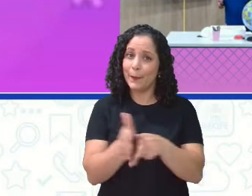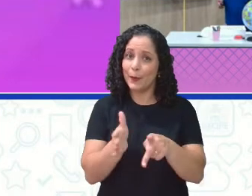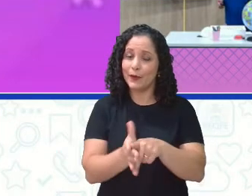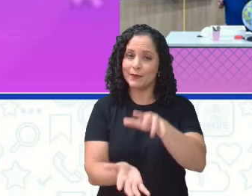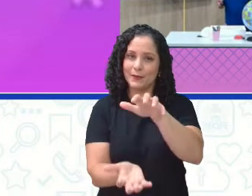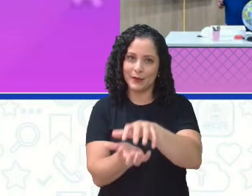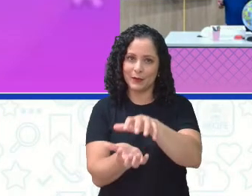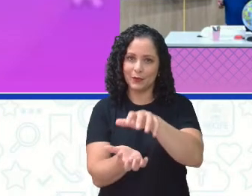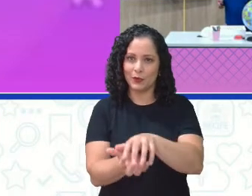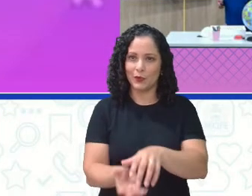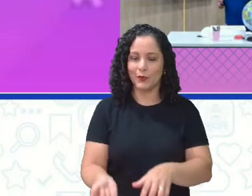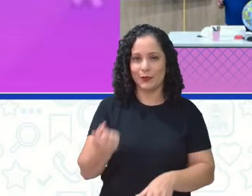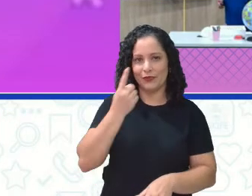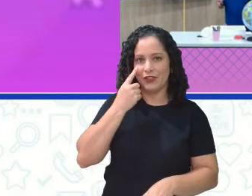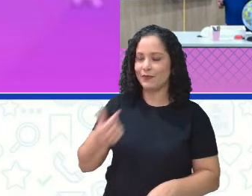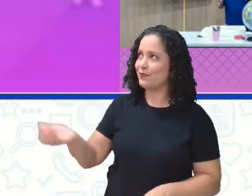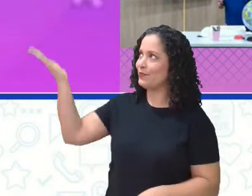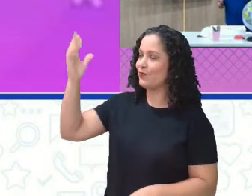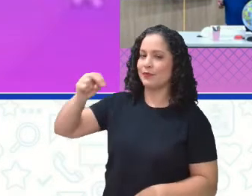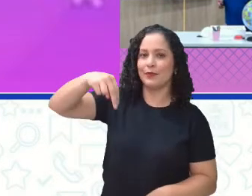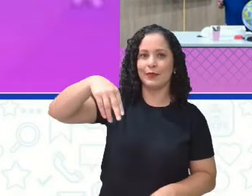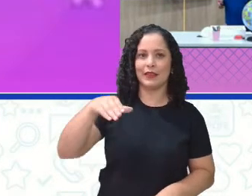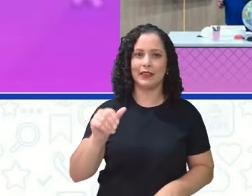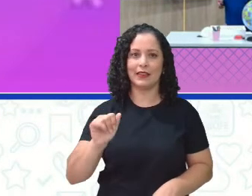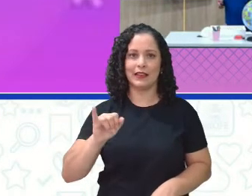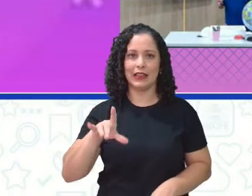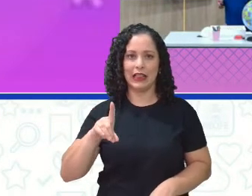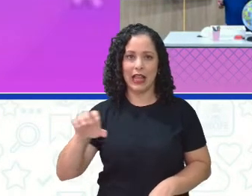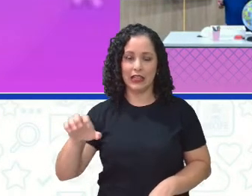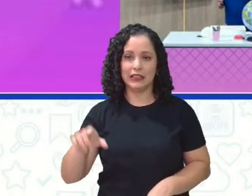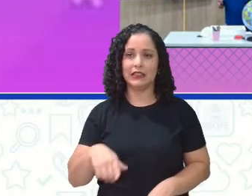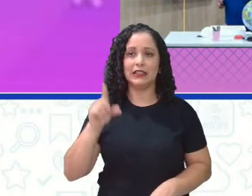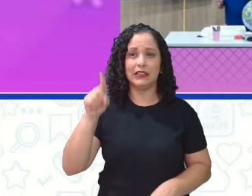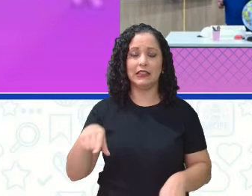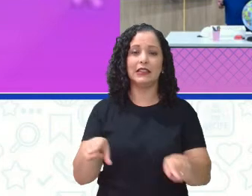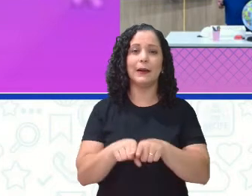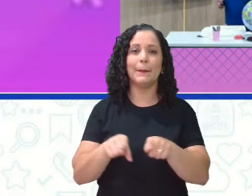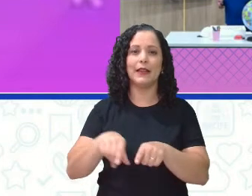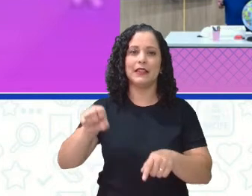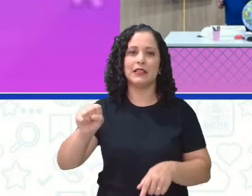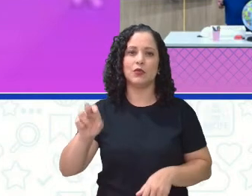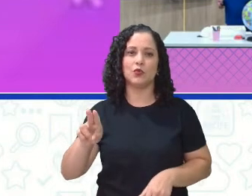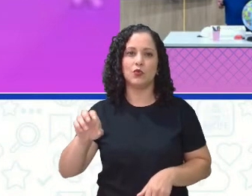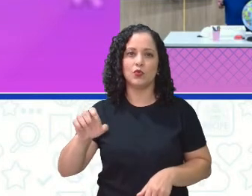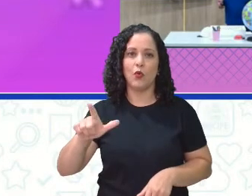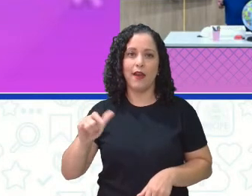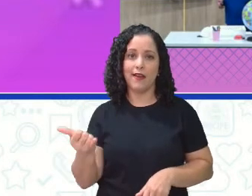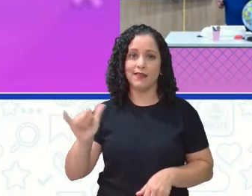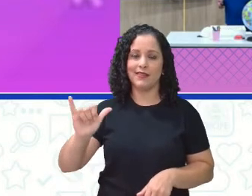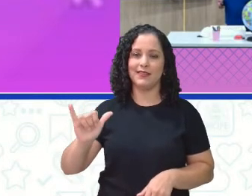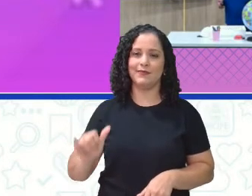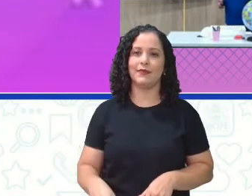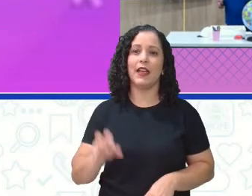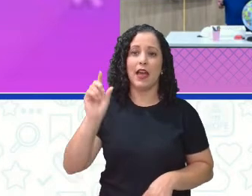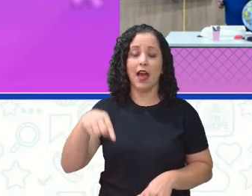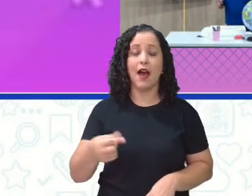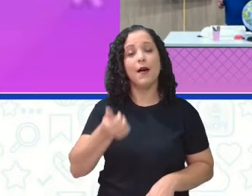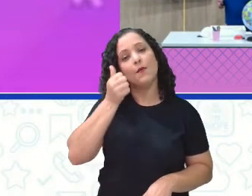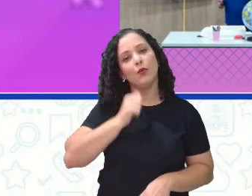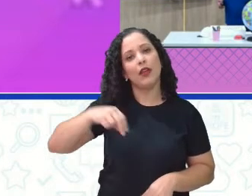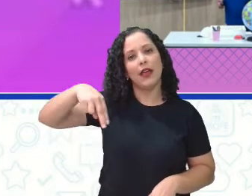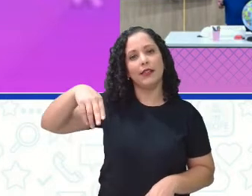vocês a Naide Teodósio e a Sueli Galdino. A Naide Teodósio, né? Ela é médica e nutróloga,